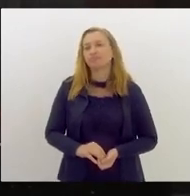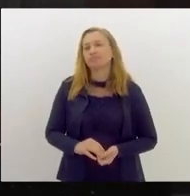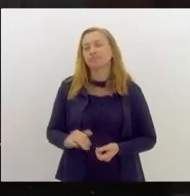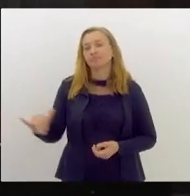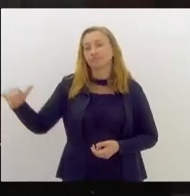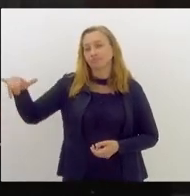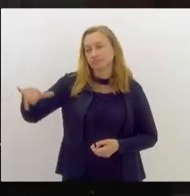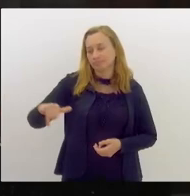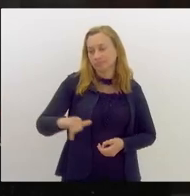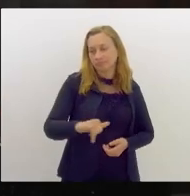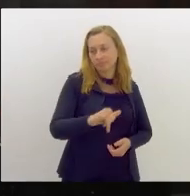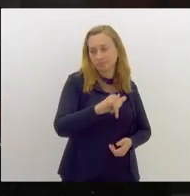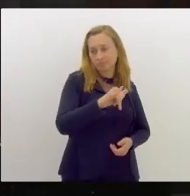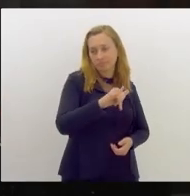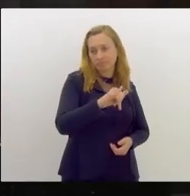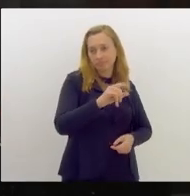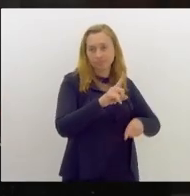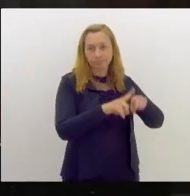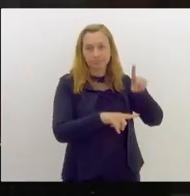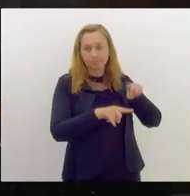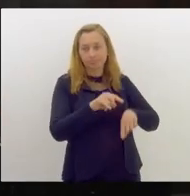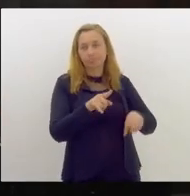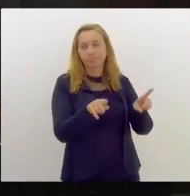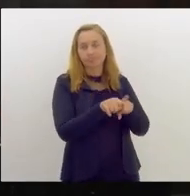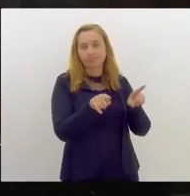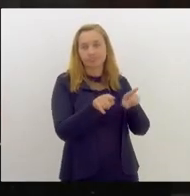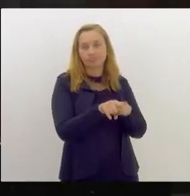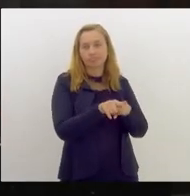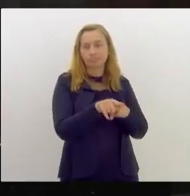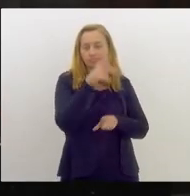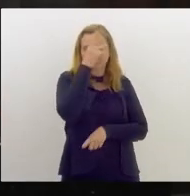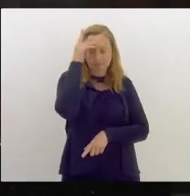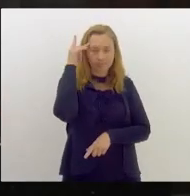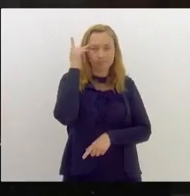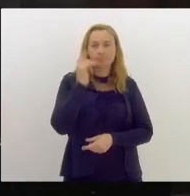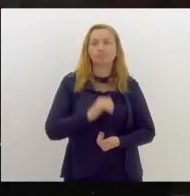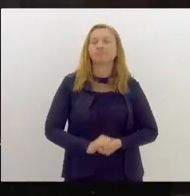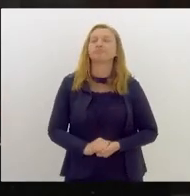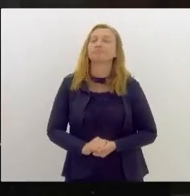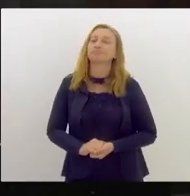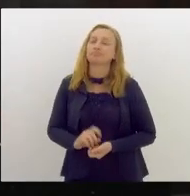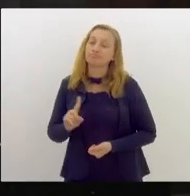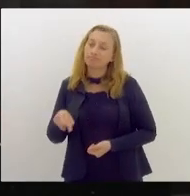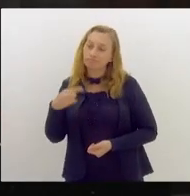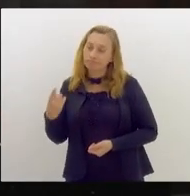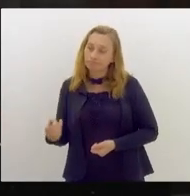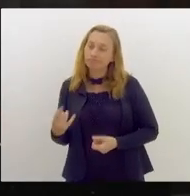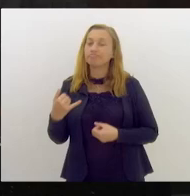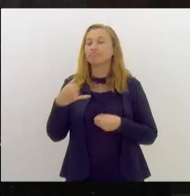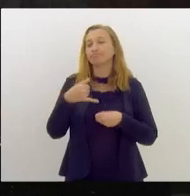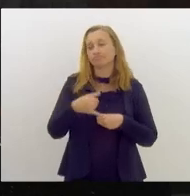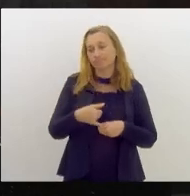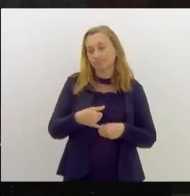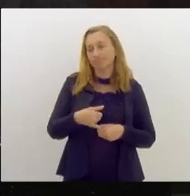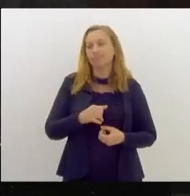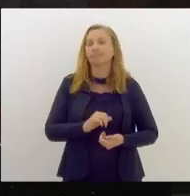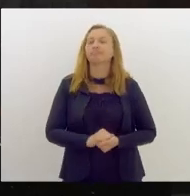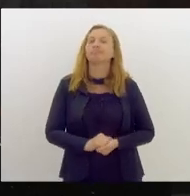de carga e de passageiros sobre outros combustíveis